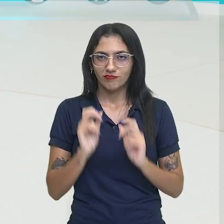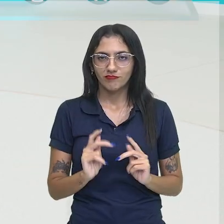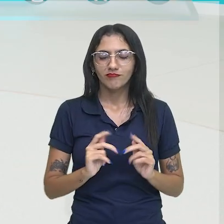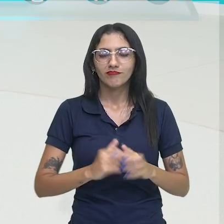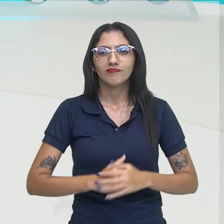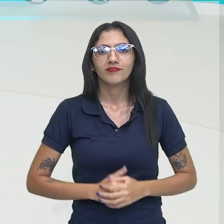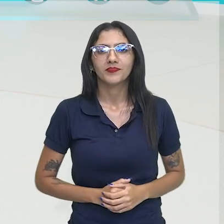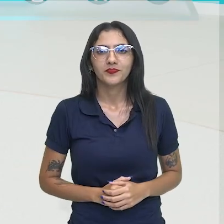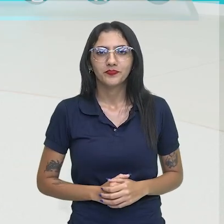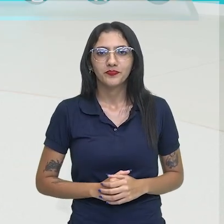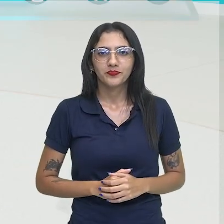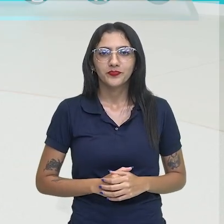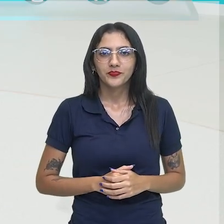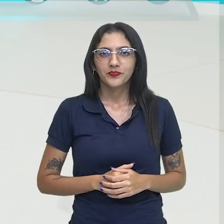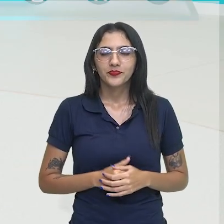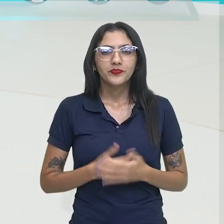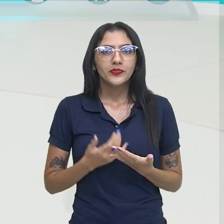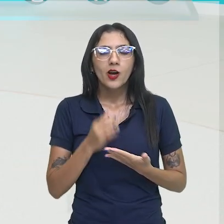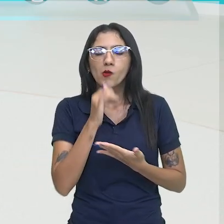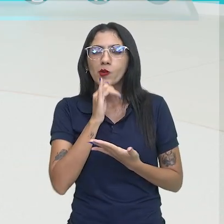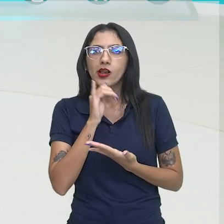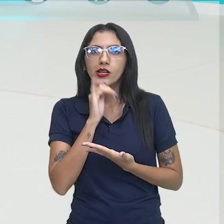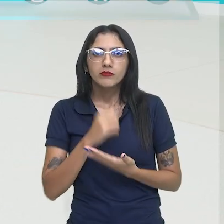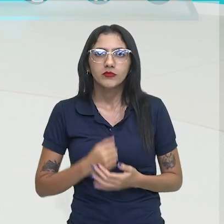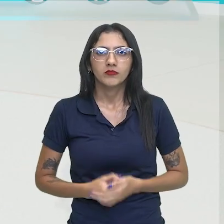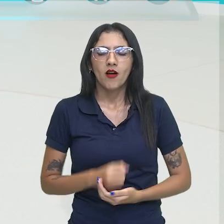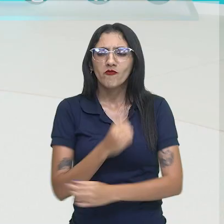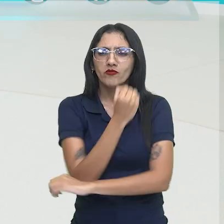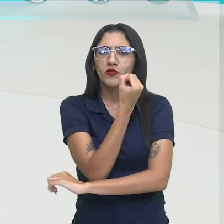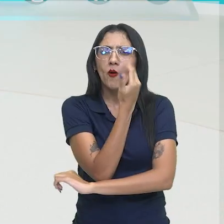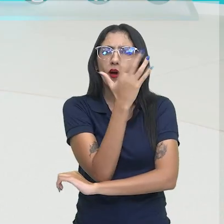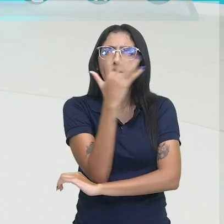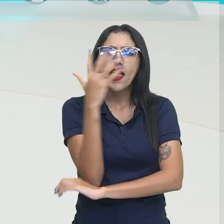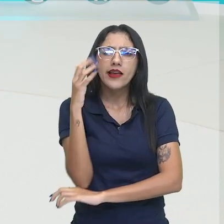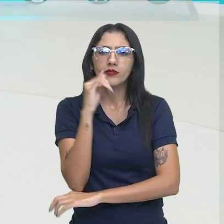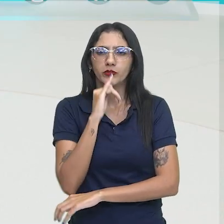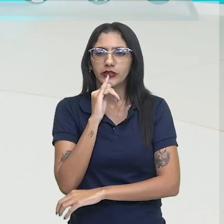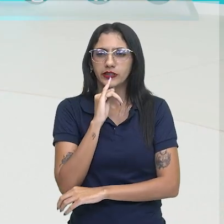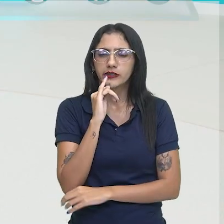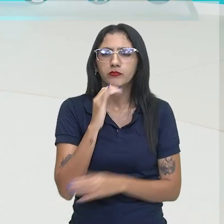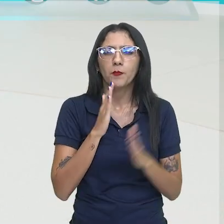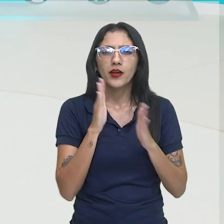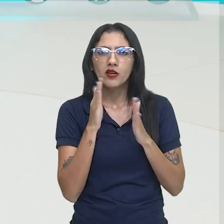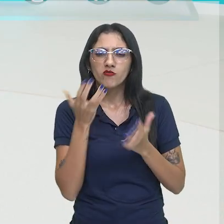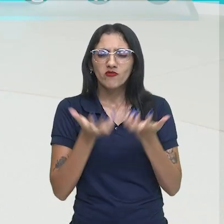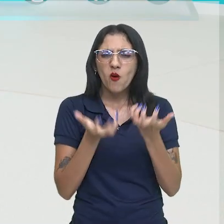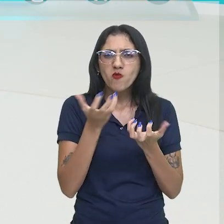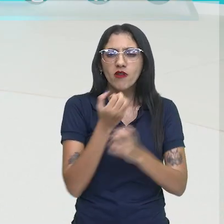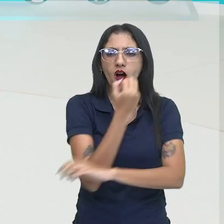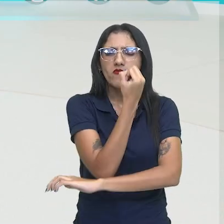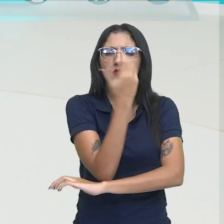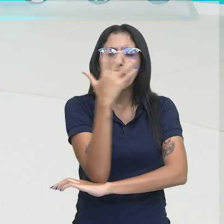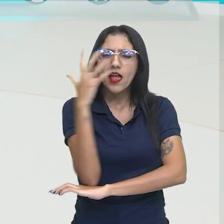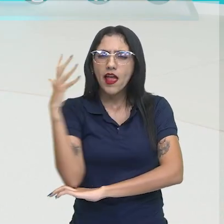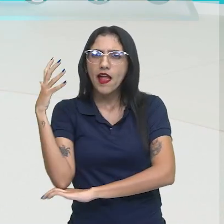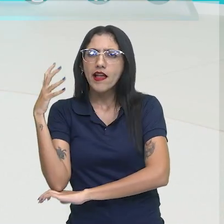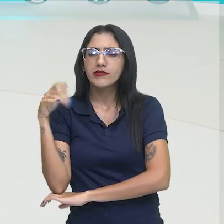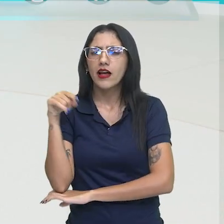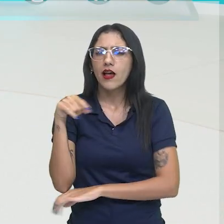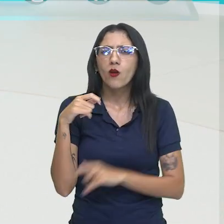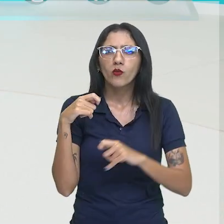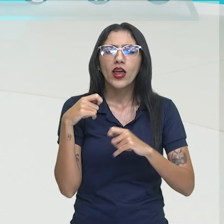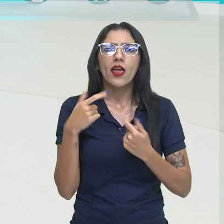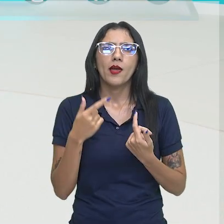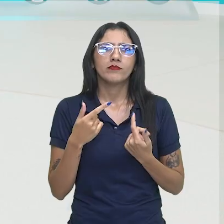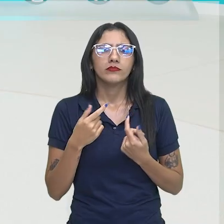Né? Então, a floresta clama, né? A floresta, quando está queimando, muita gente, olha, a floresta clama